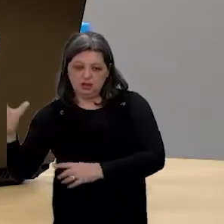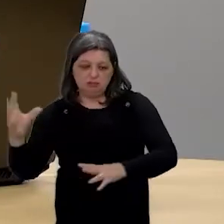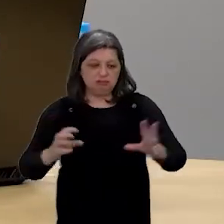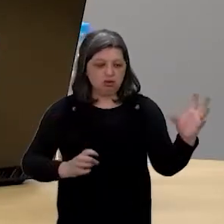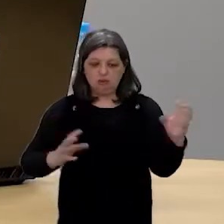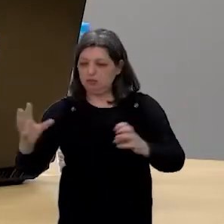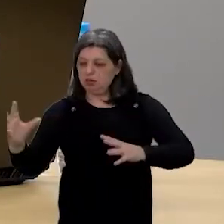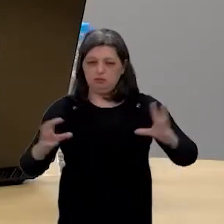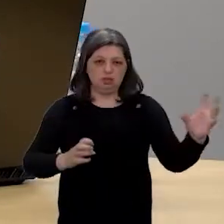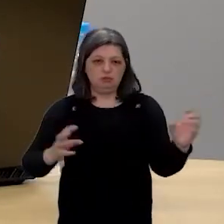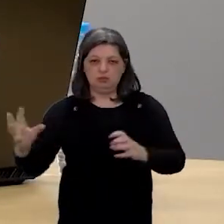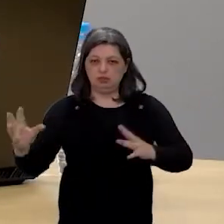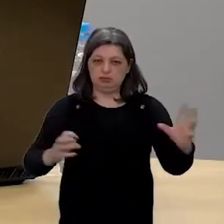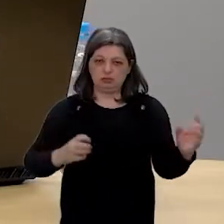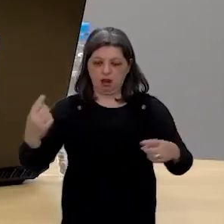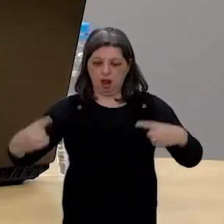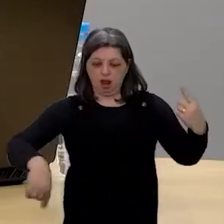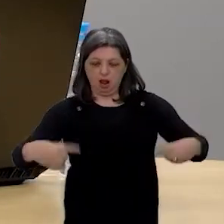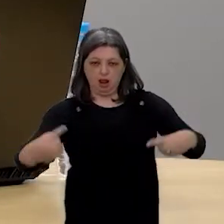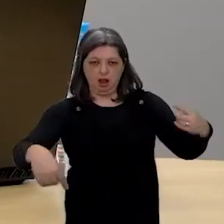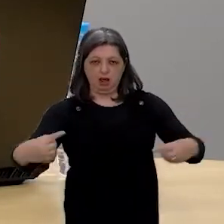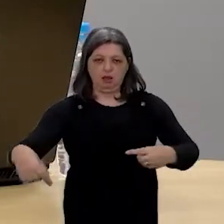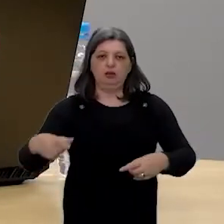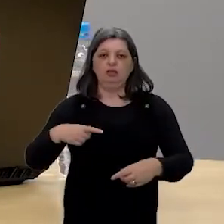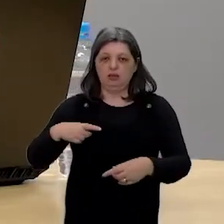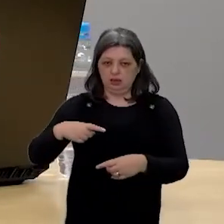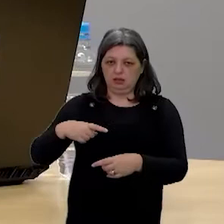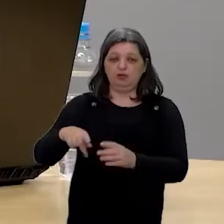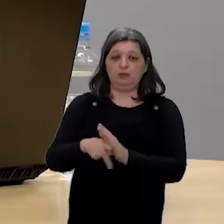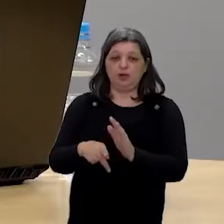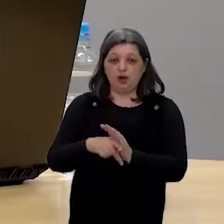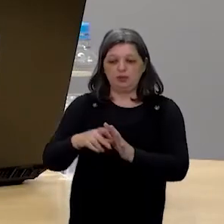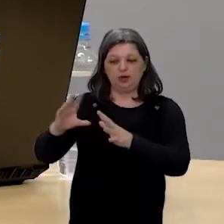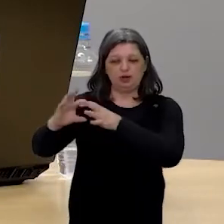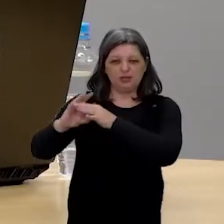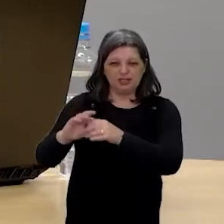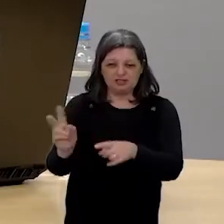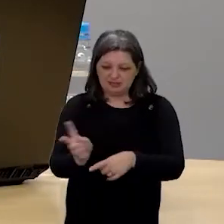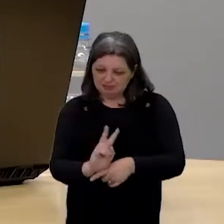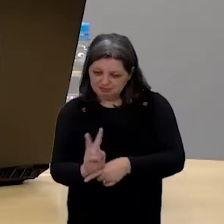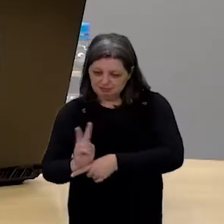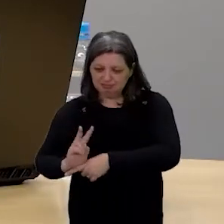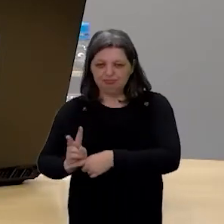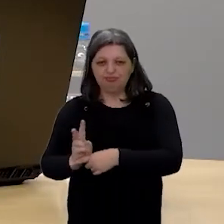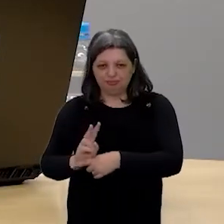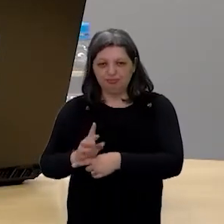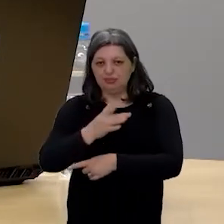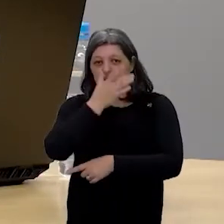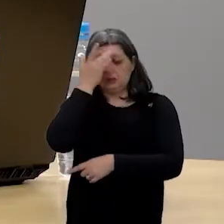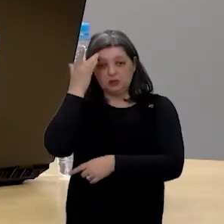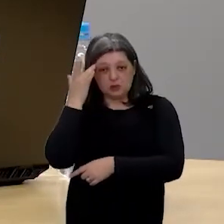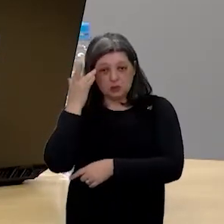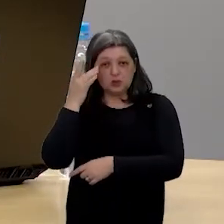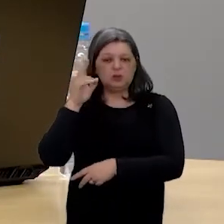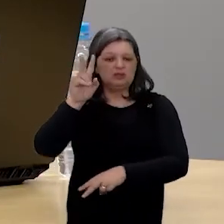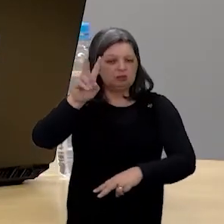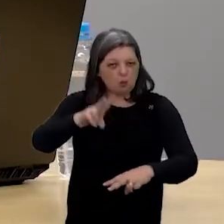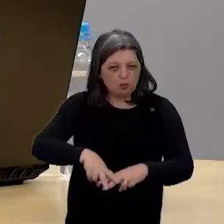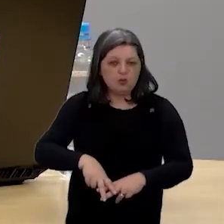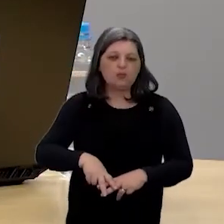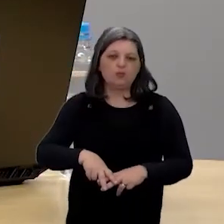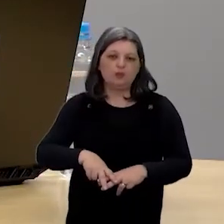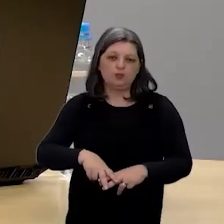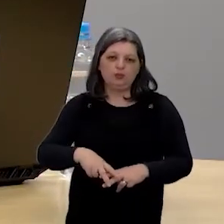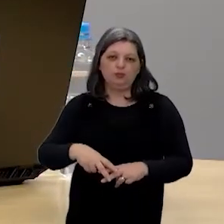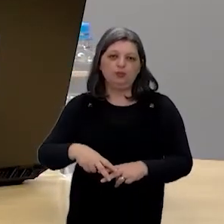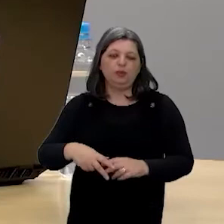atacando o outro. Aí vem todo aquele contexto de espionagem, né, de pessoas que foram exiladas, perseguidas,